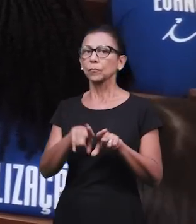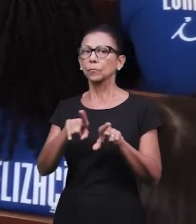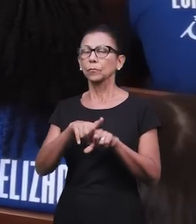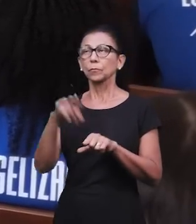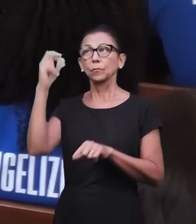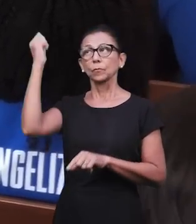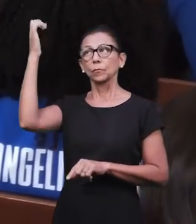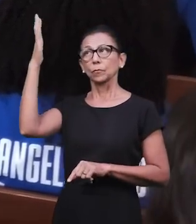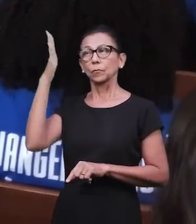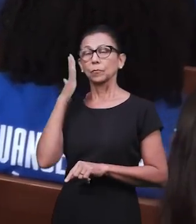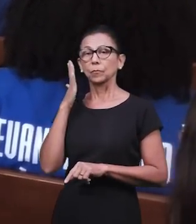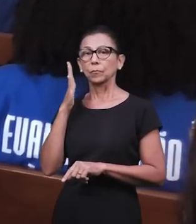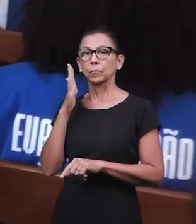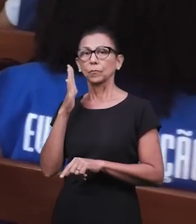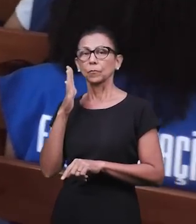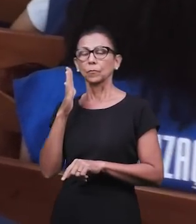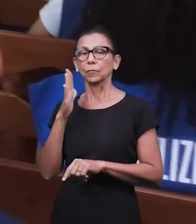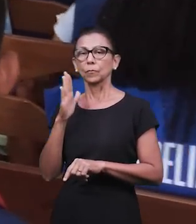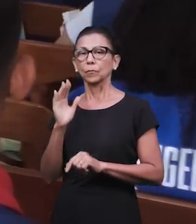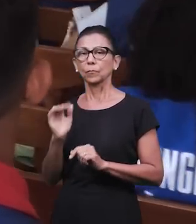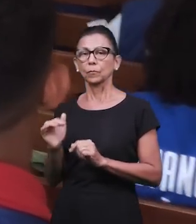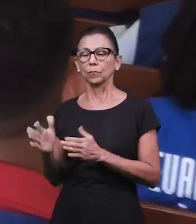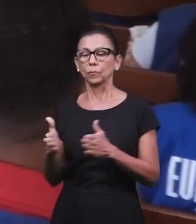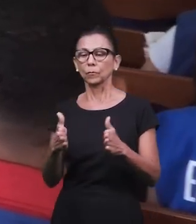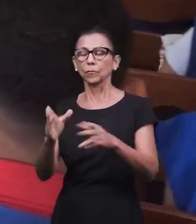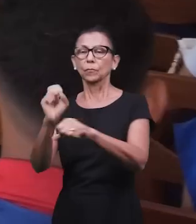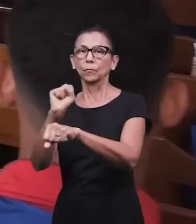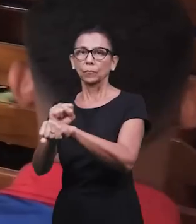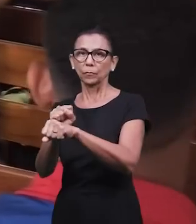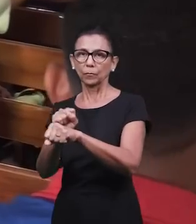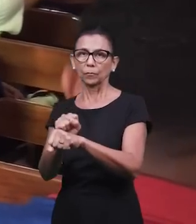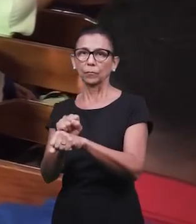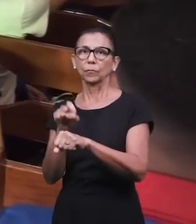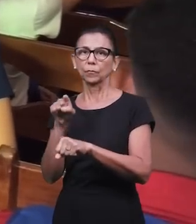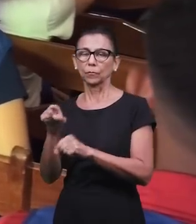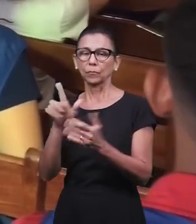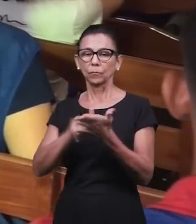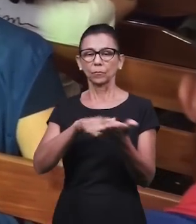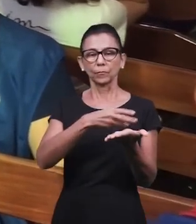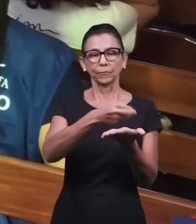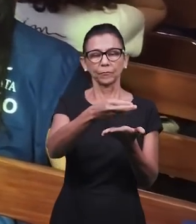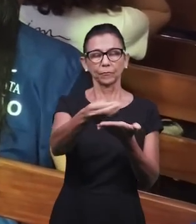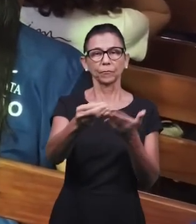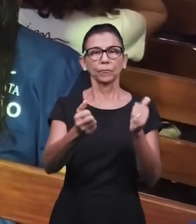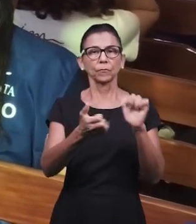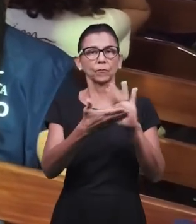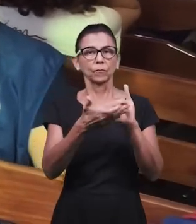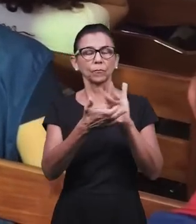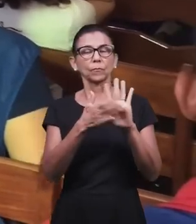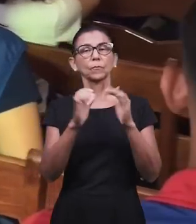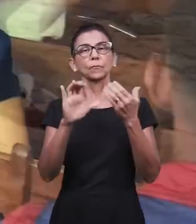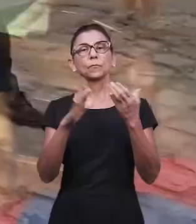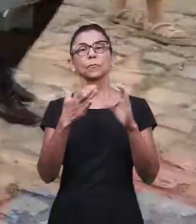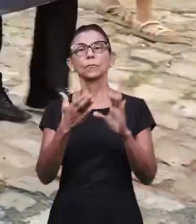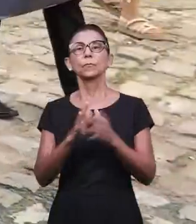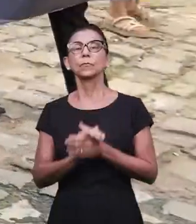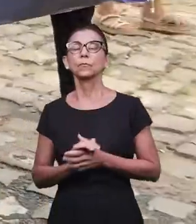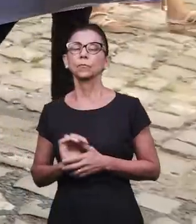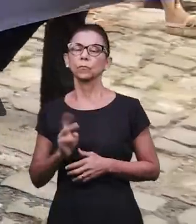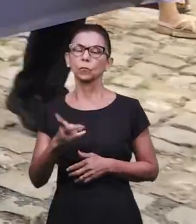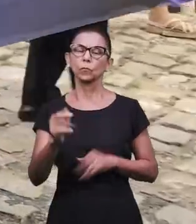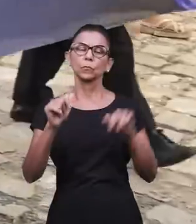do Senhor, os irmãos fizeram uma parada na cidade de Lages, onde aconteceu uma cantata e a entrega de convites. E quando eles chegaram a